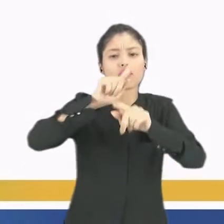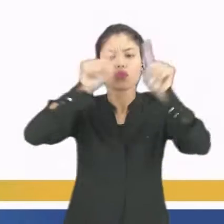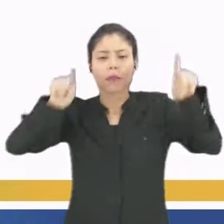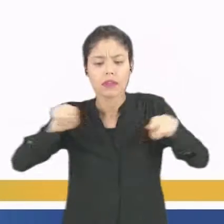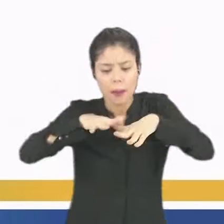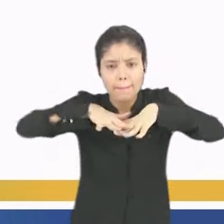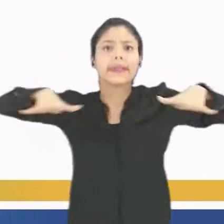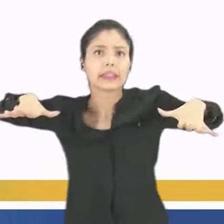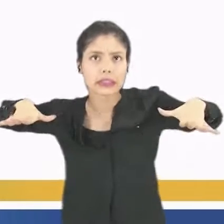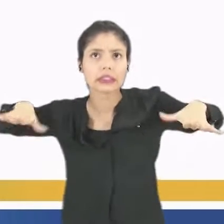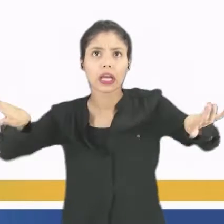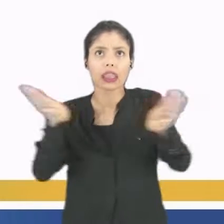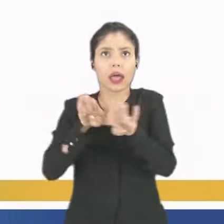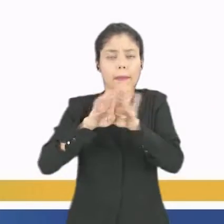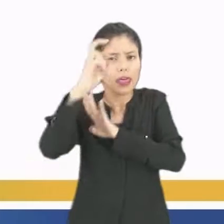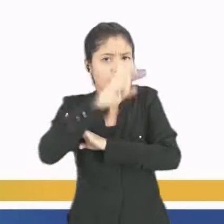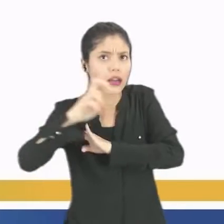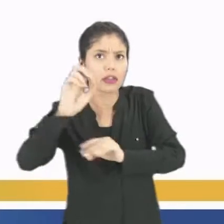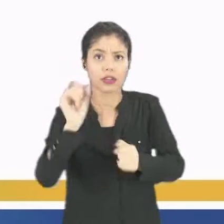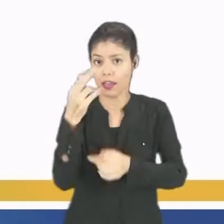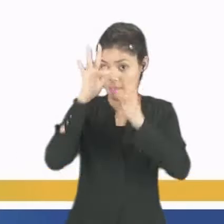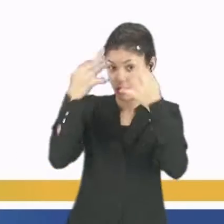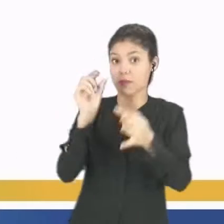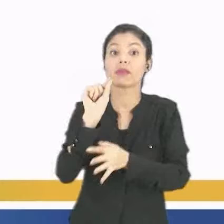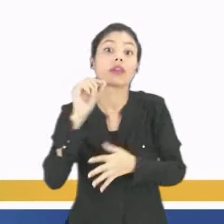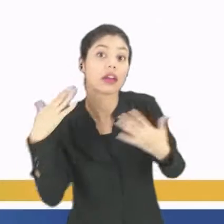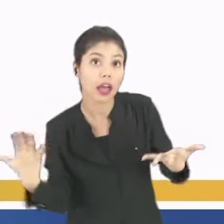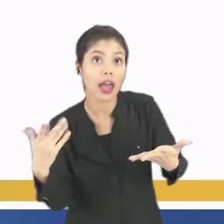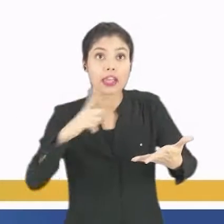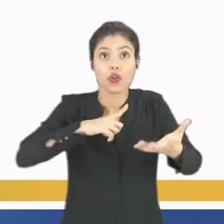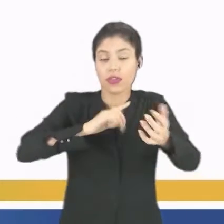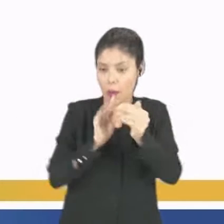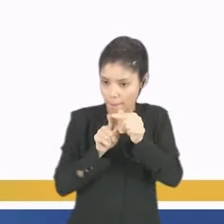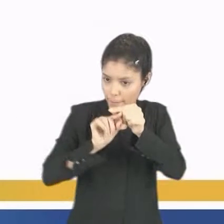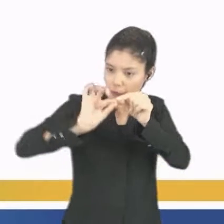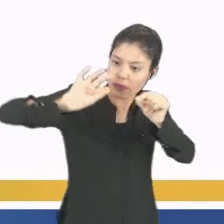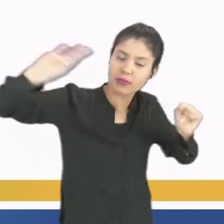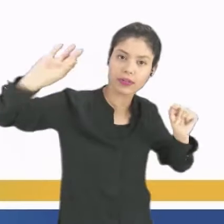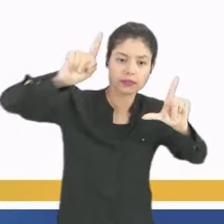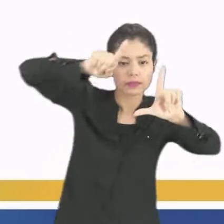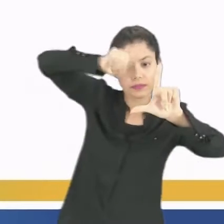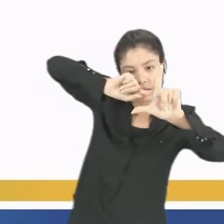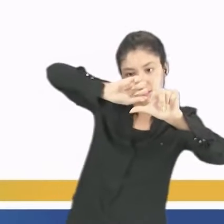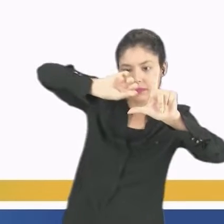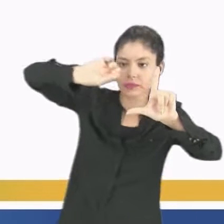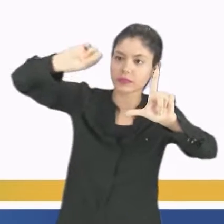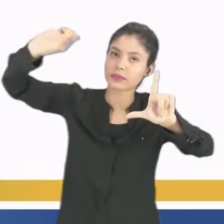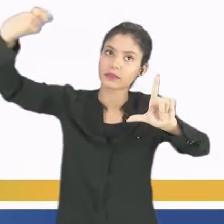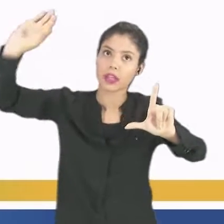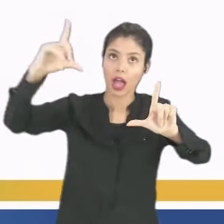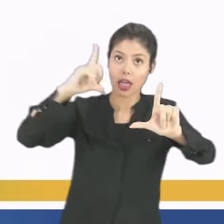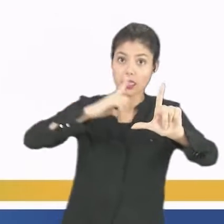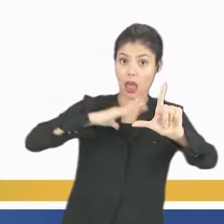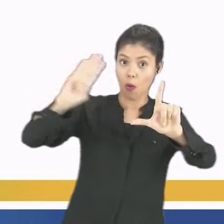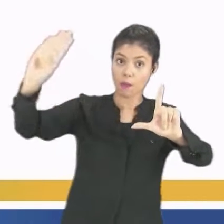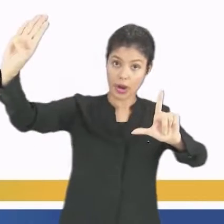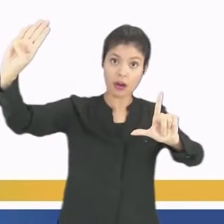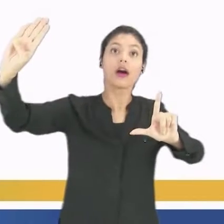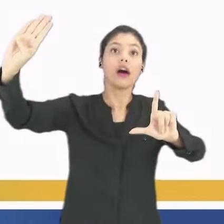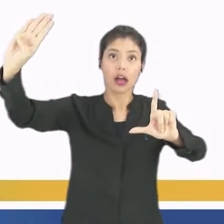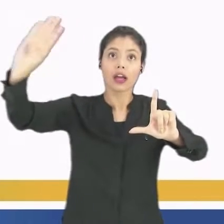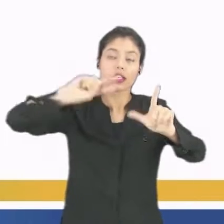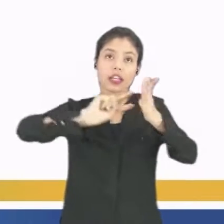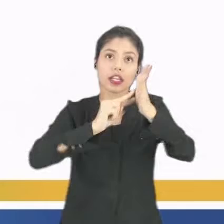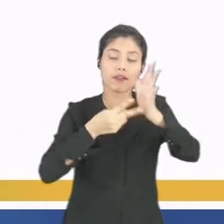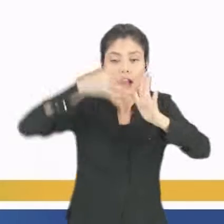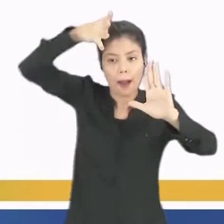ponto médio e também na geometria analítica? É simplesmente o quê? Se eu tenho um segmento de reta, ponto A, e vai até o ponto B,